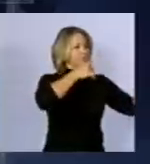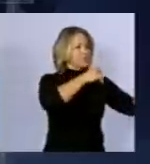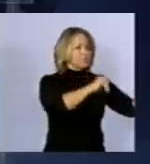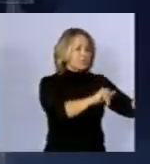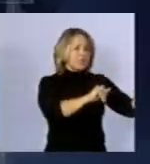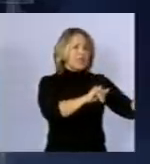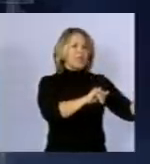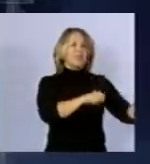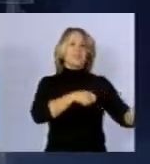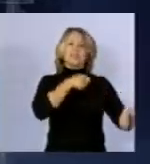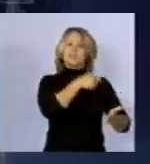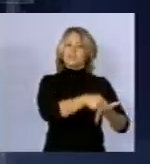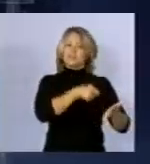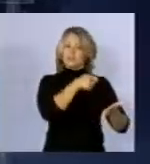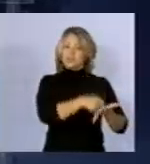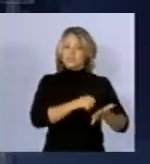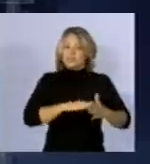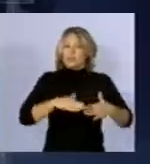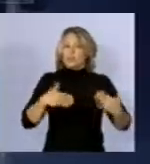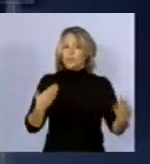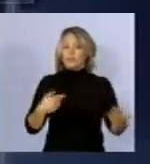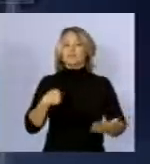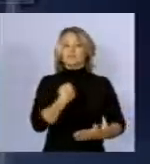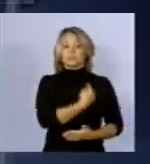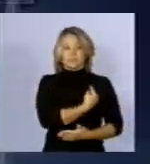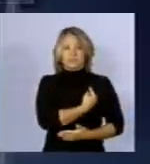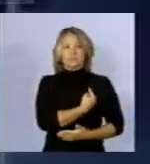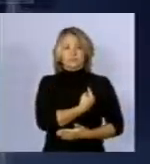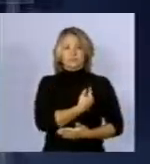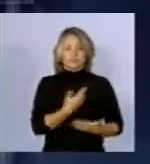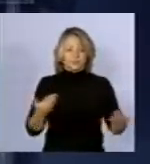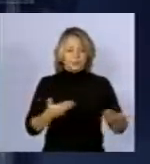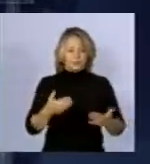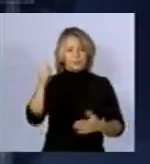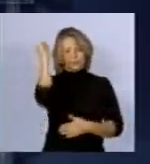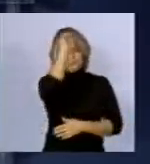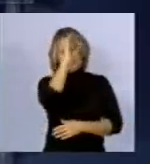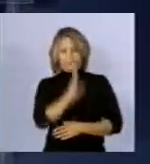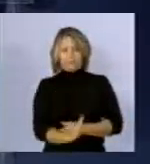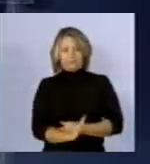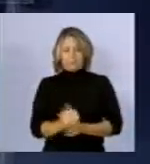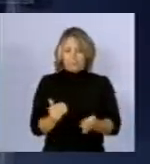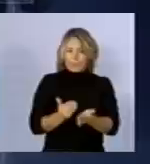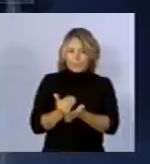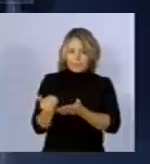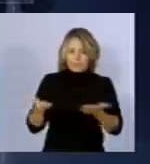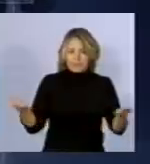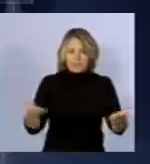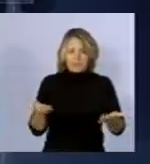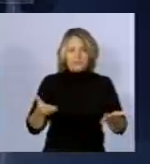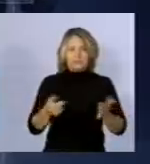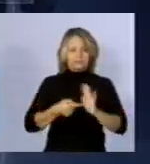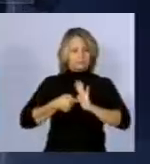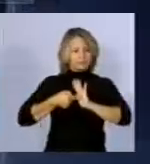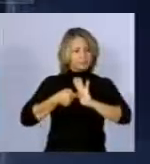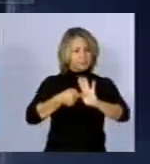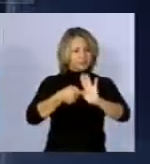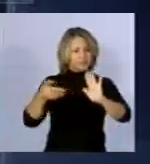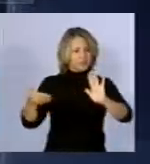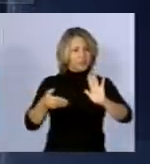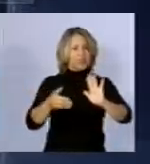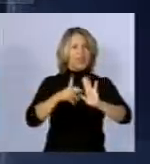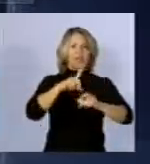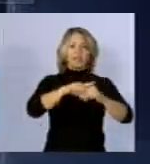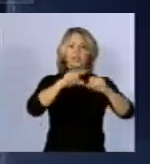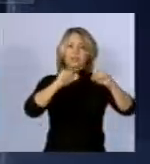deveres eh seriam esses do nosso Estado eh então inicialmente eh ressaltar que o artigo